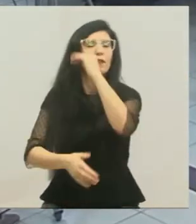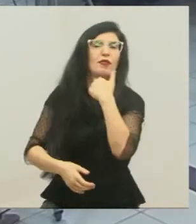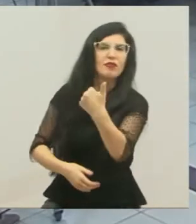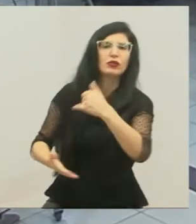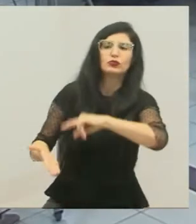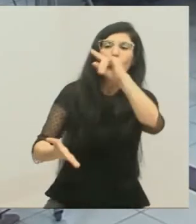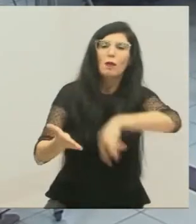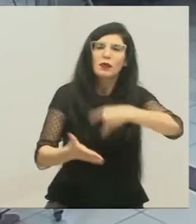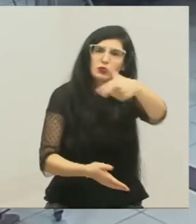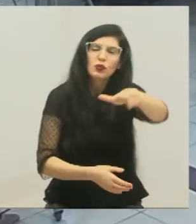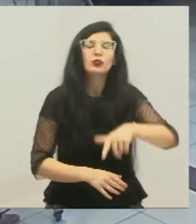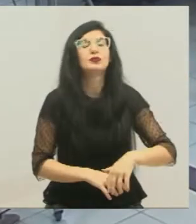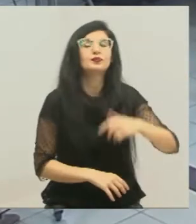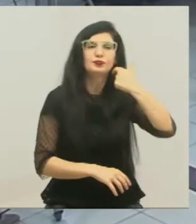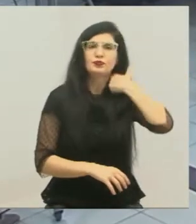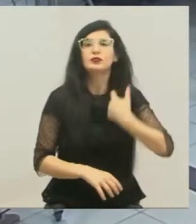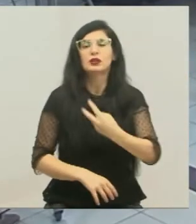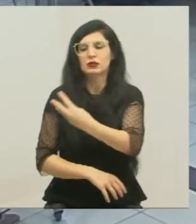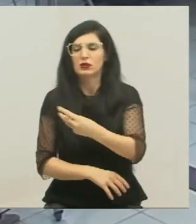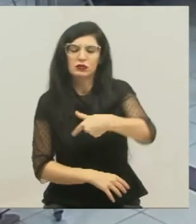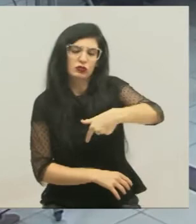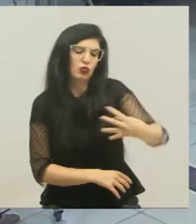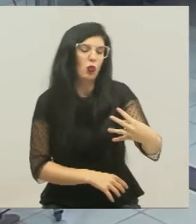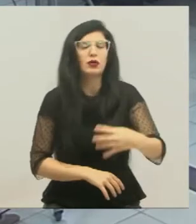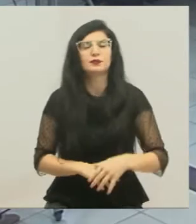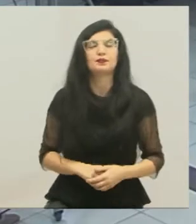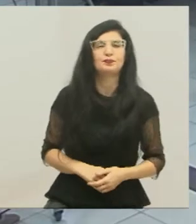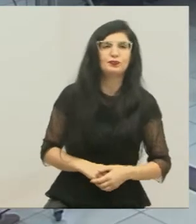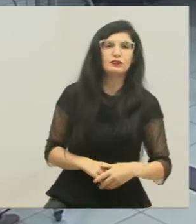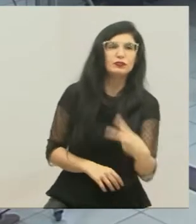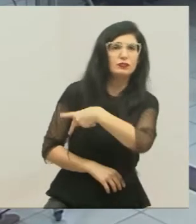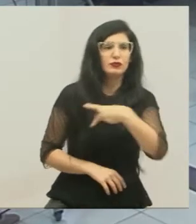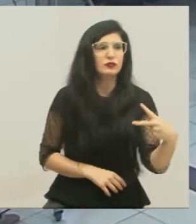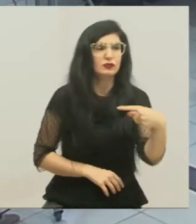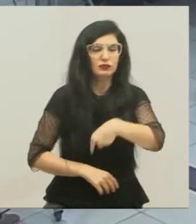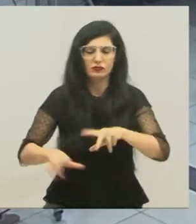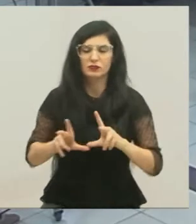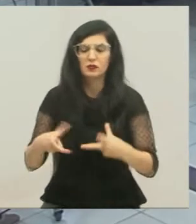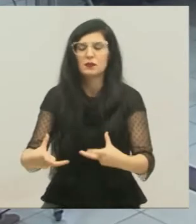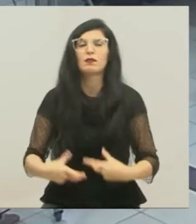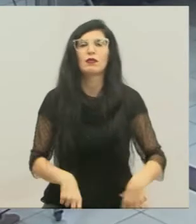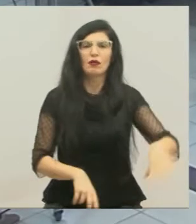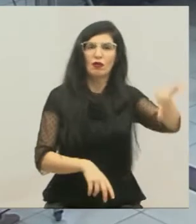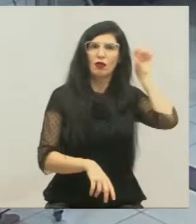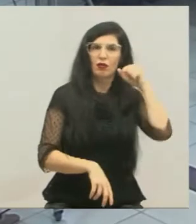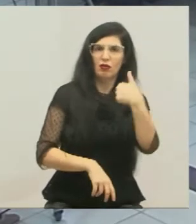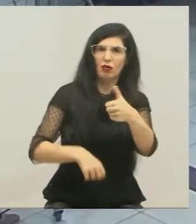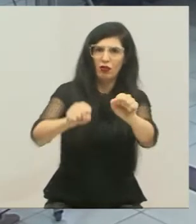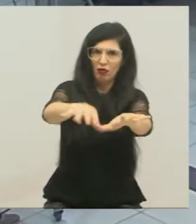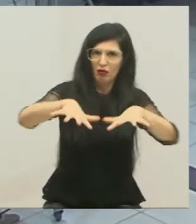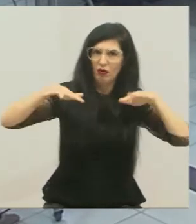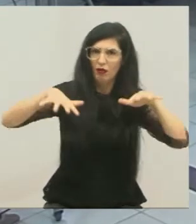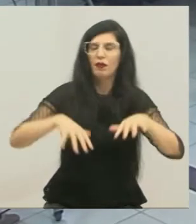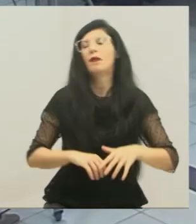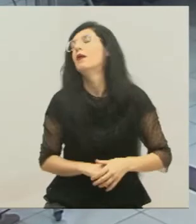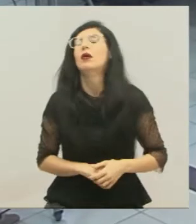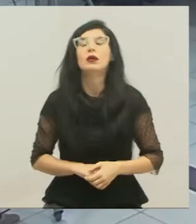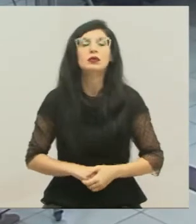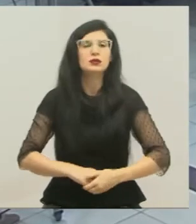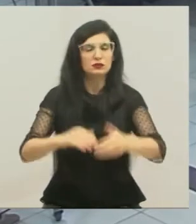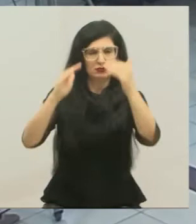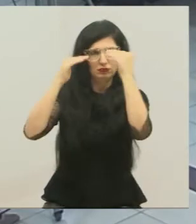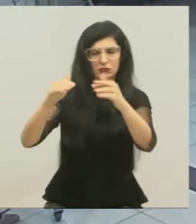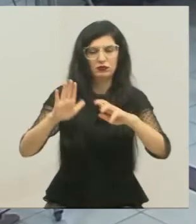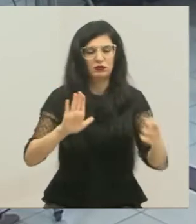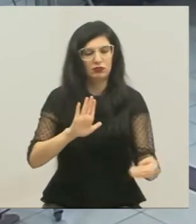requerimento. Requerimento número 374. Requerimos ao excelentíssimo senhor presidente desta Casa, ouvido e aprovado pelo egrégio plenário, cumpridas as